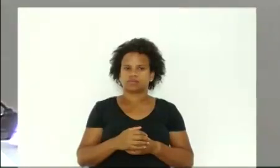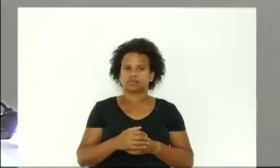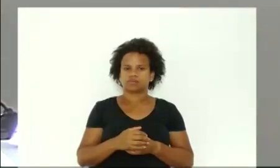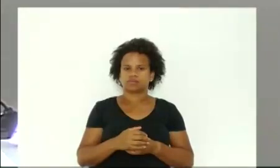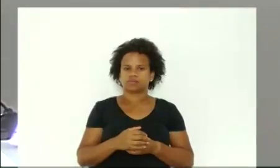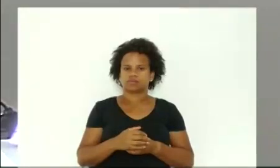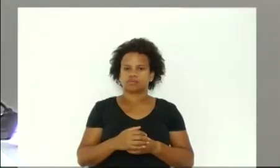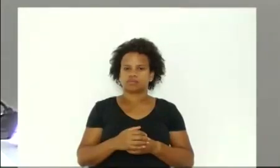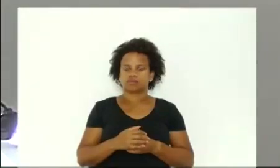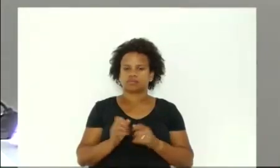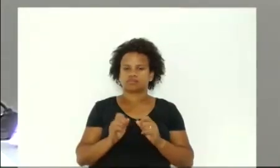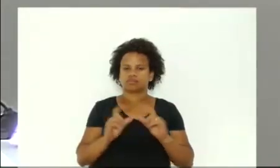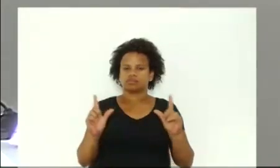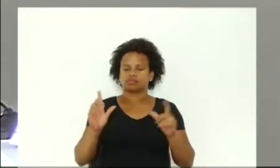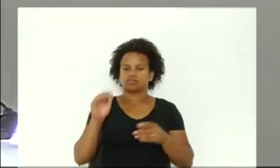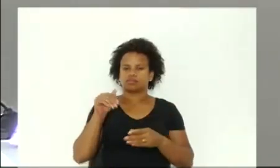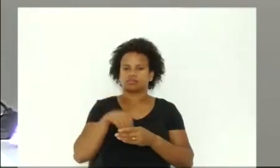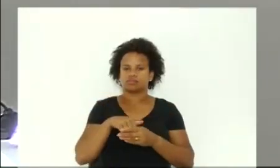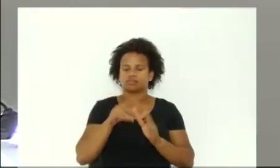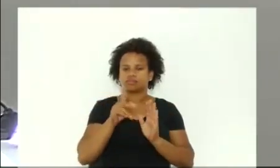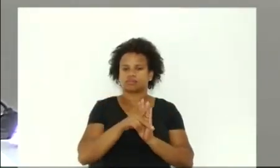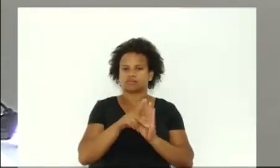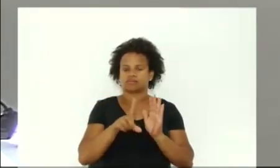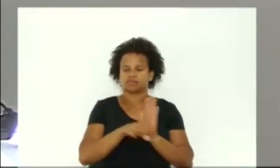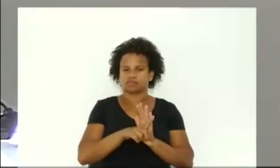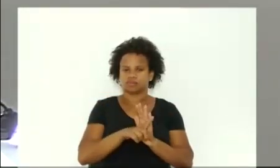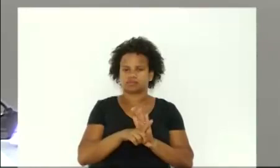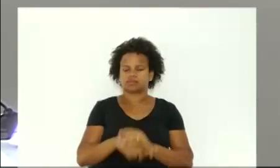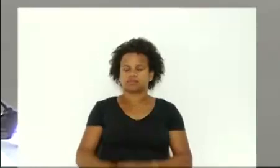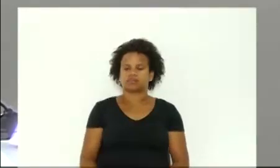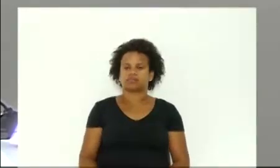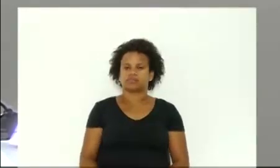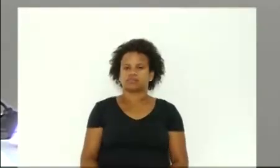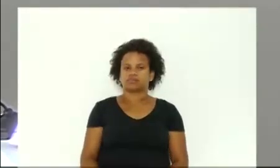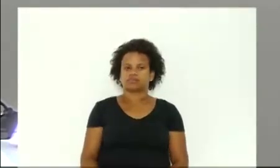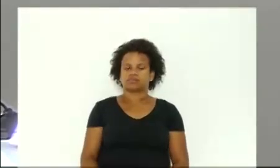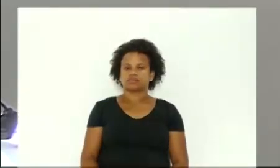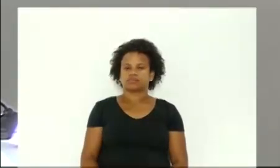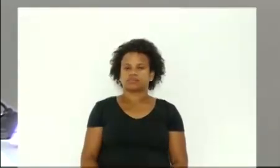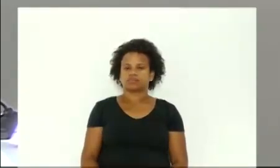em votação o projeto Salve Emendas.